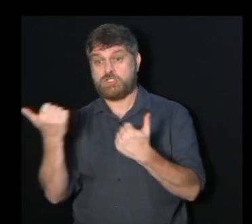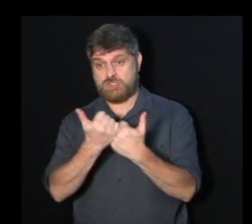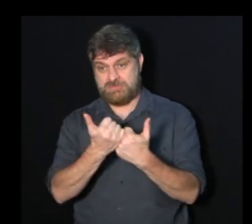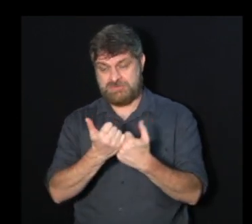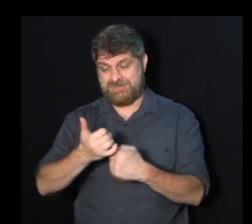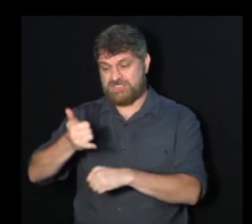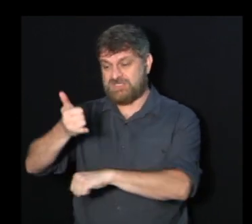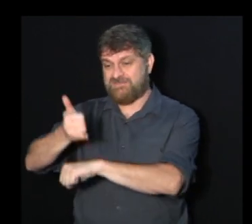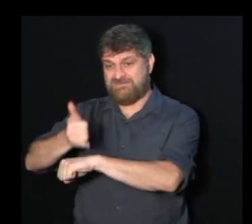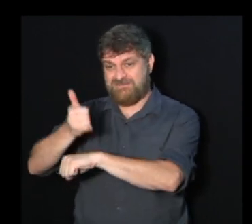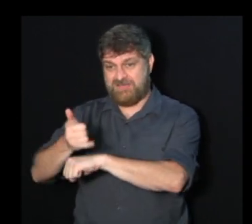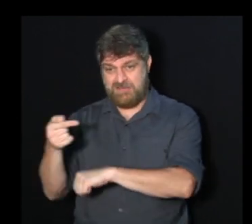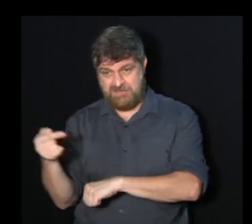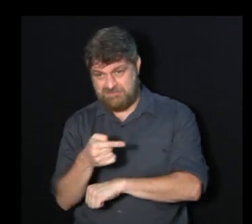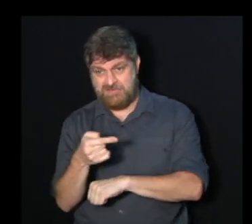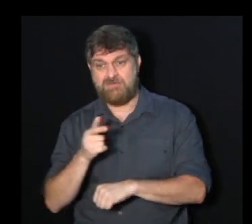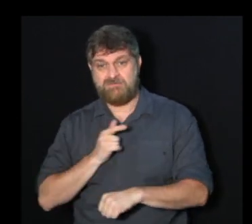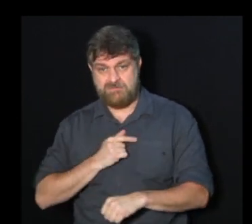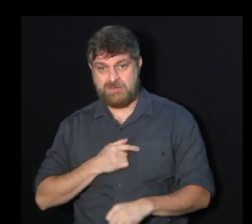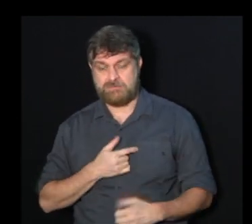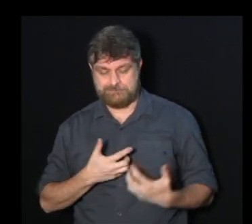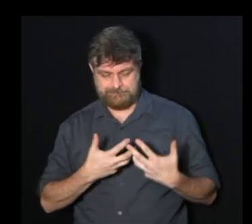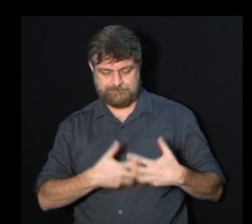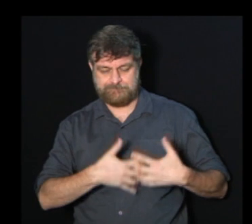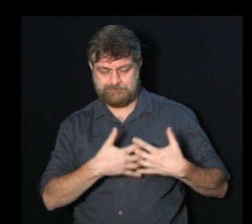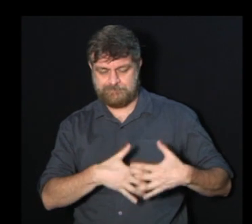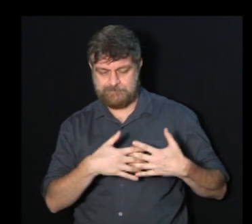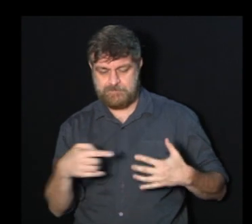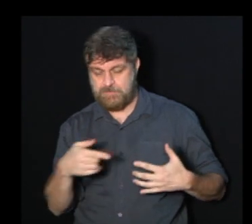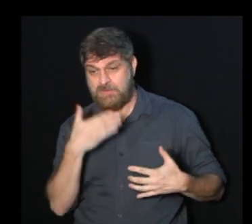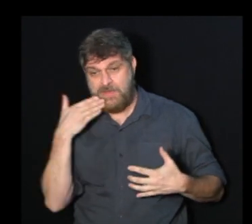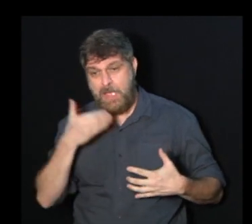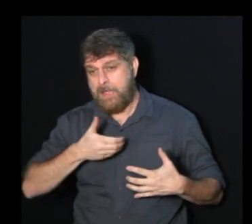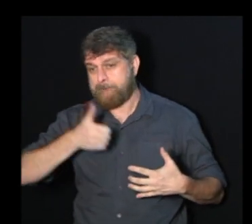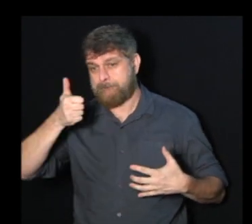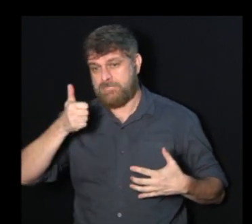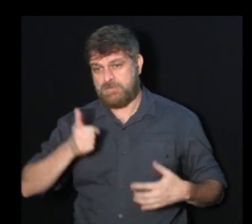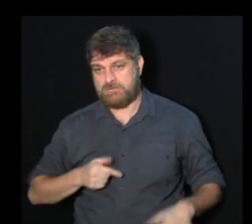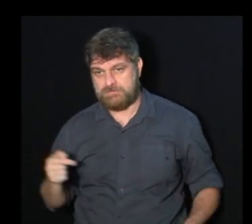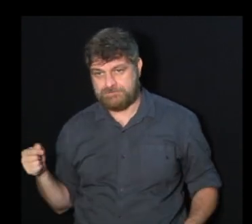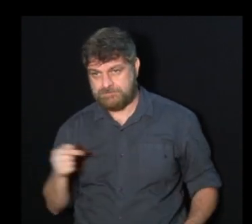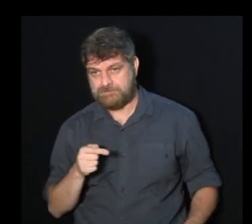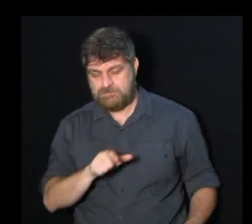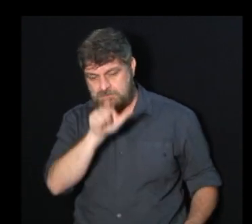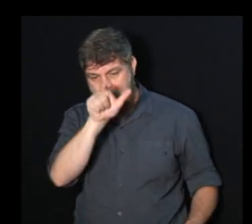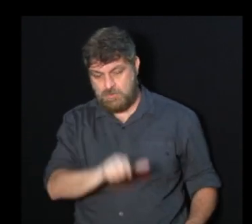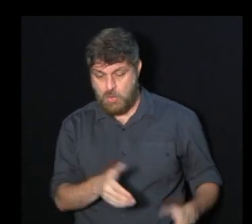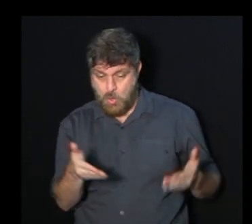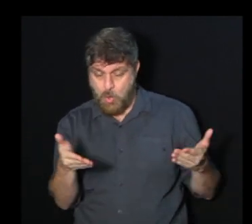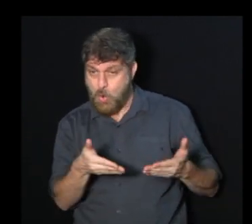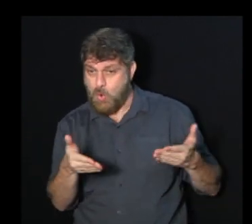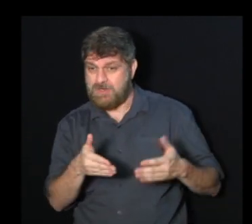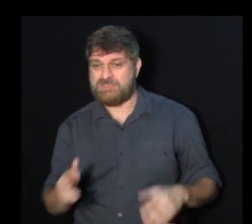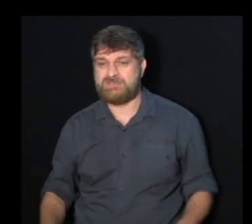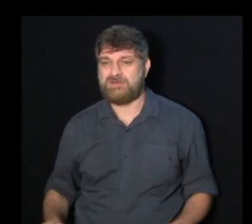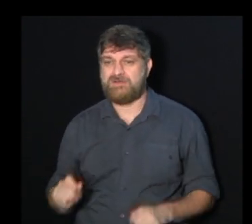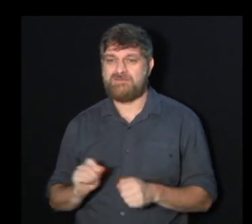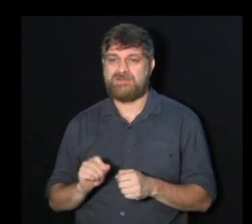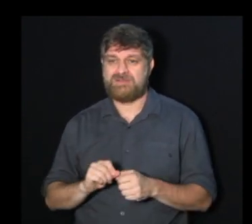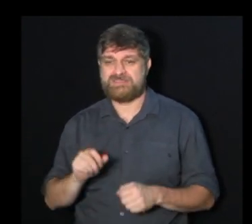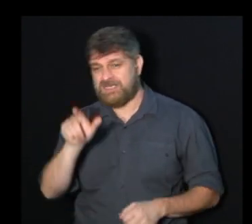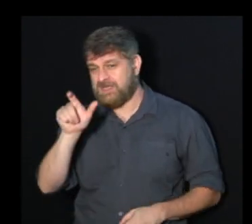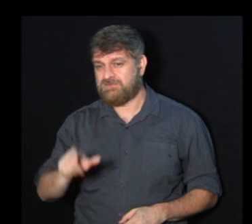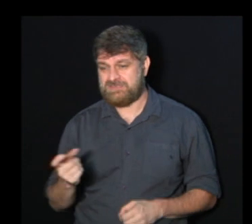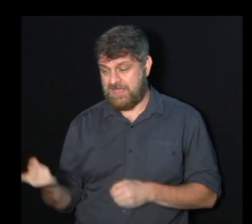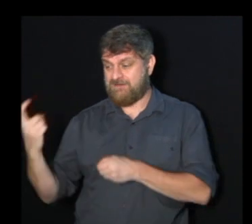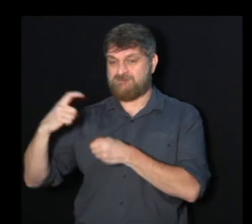E ela vai te dar bons resultados. Ela vai melhorar o estado clínico atual seu. Ela não vai melhorar, ela não vai